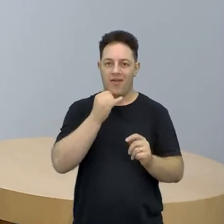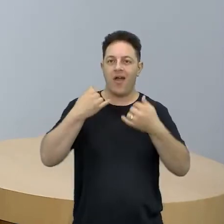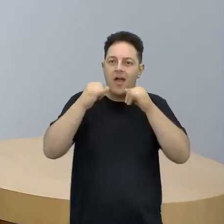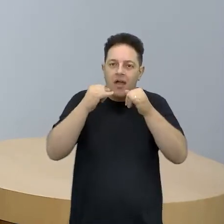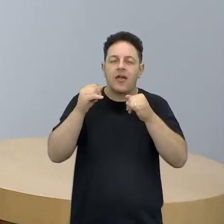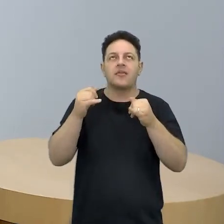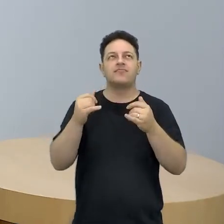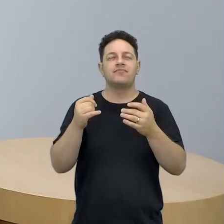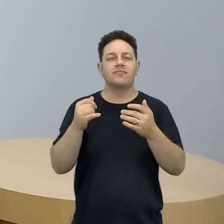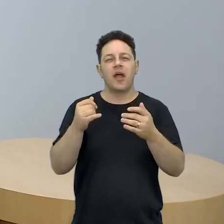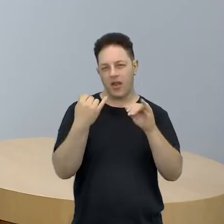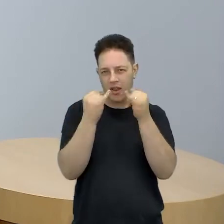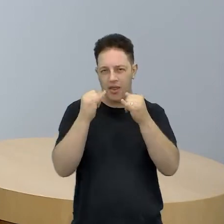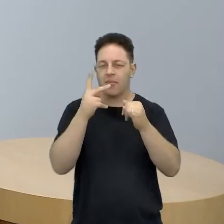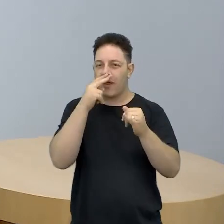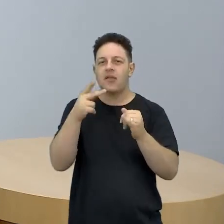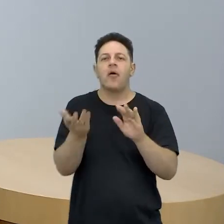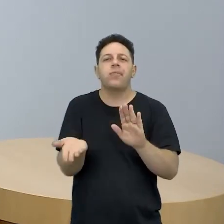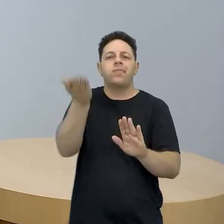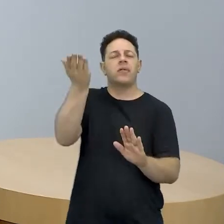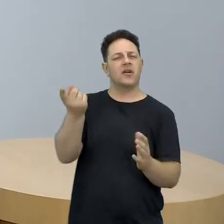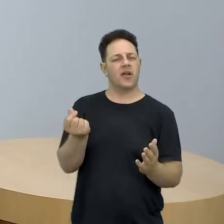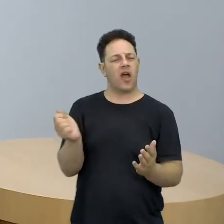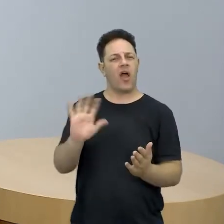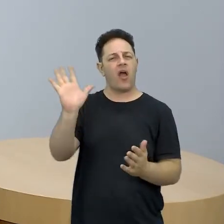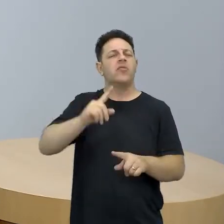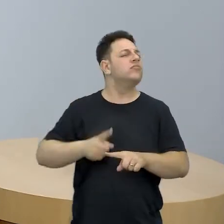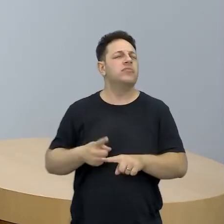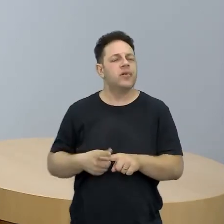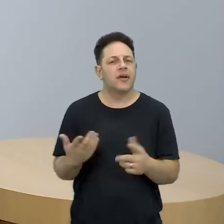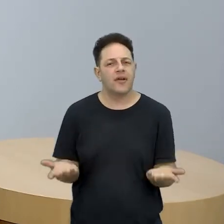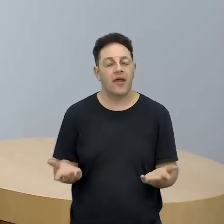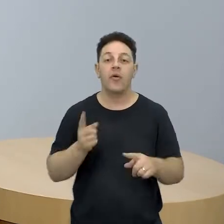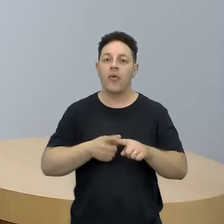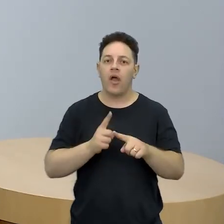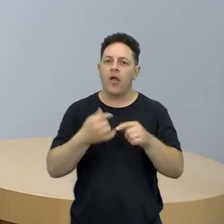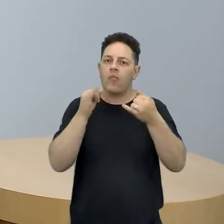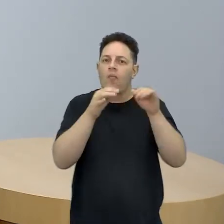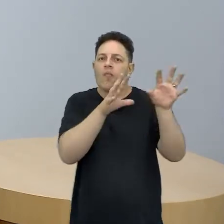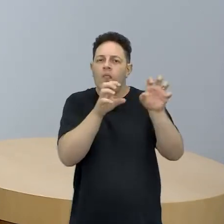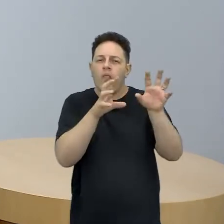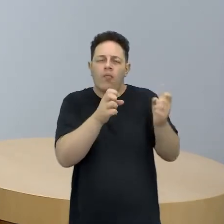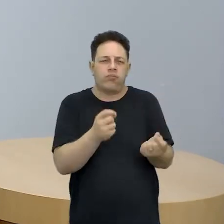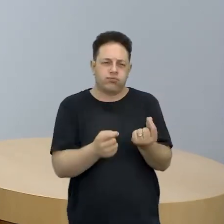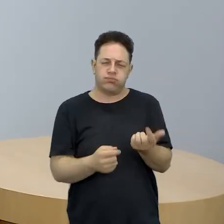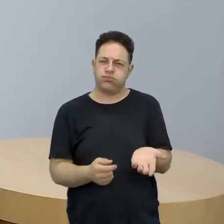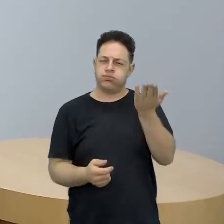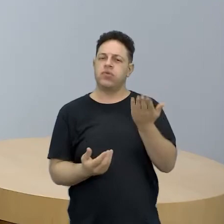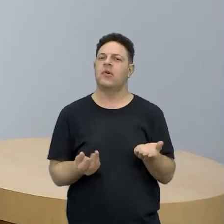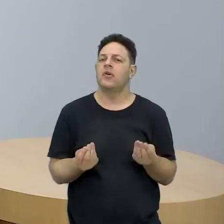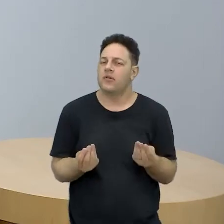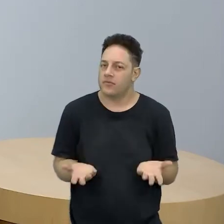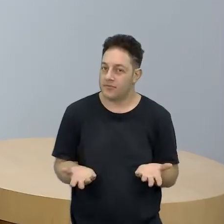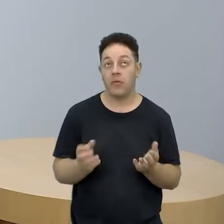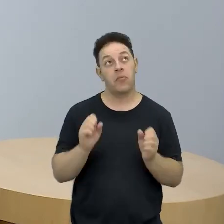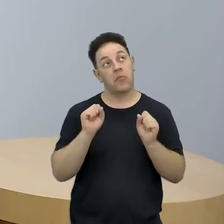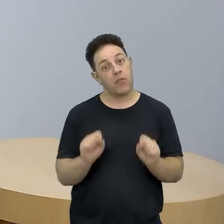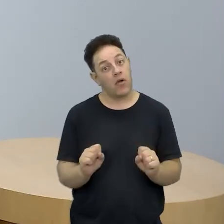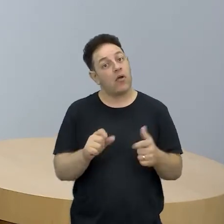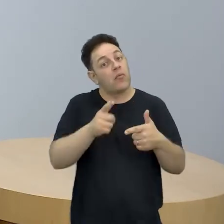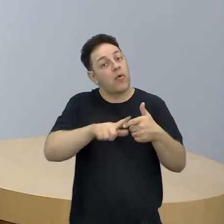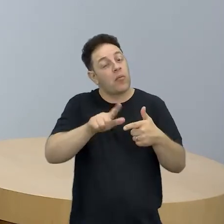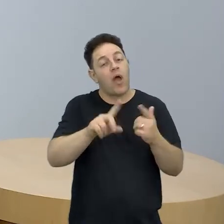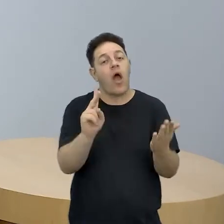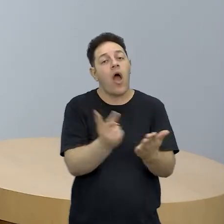energia, de eletricidade aumente tanto, né? Se o consumo de eletricidade aumente tanto. Então, ou é um problema de erro